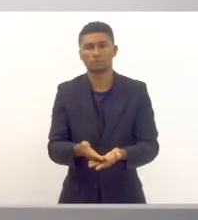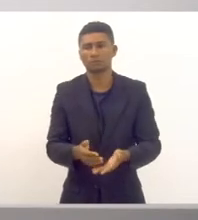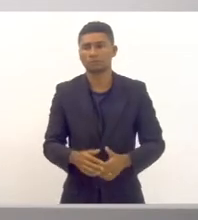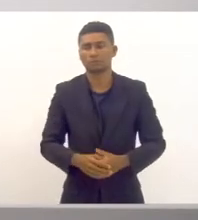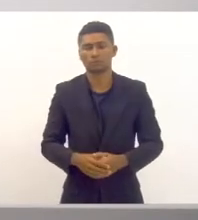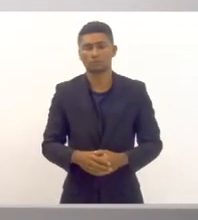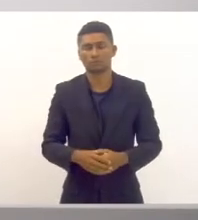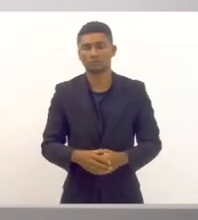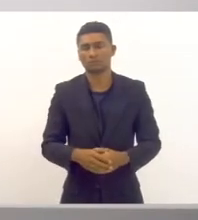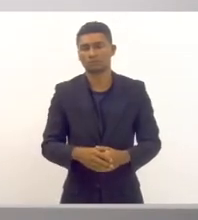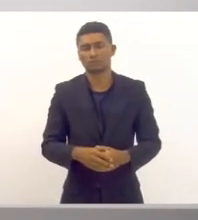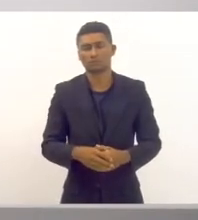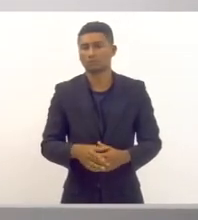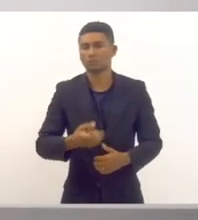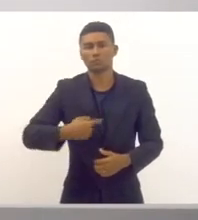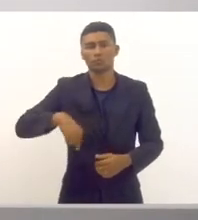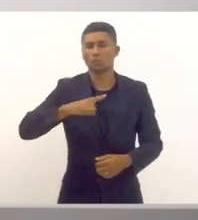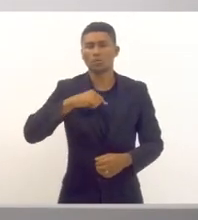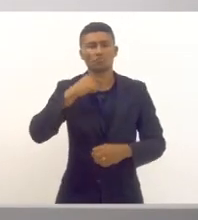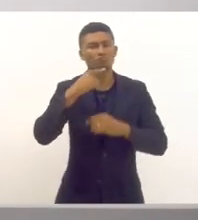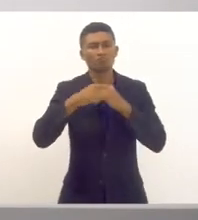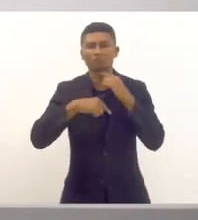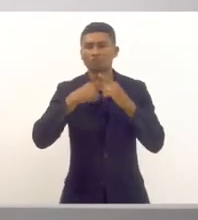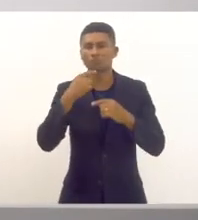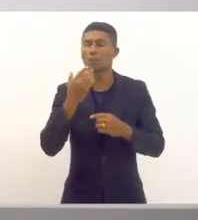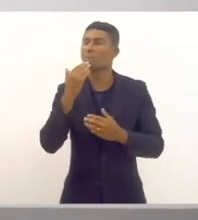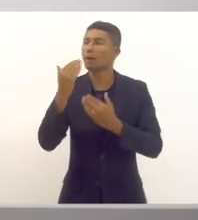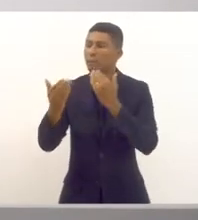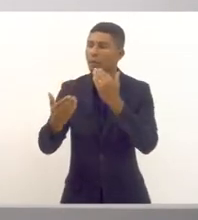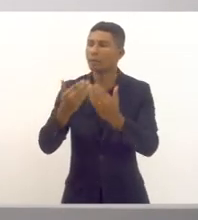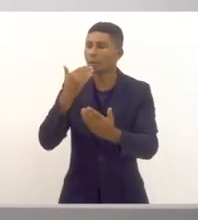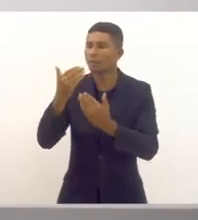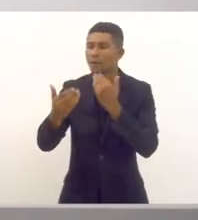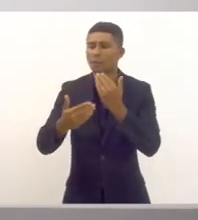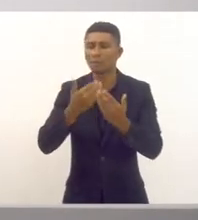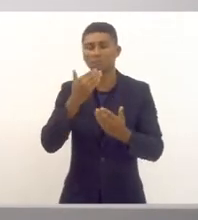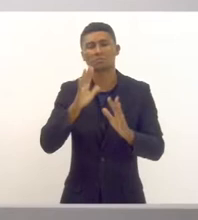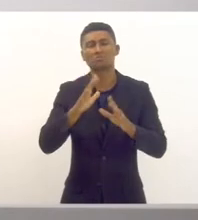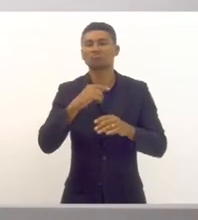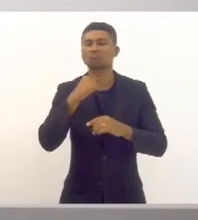não tivemos êxito nos nossos pleitos